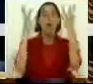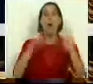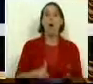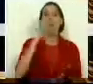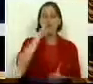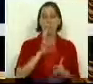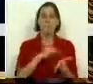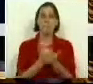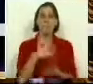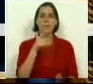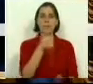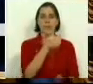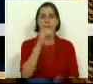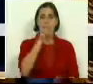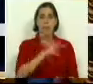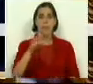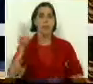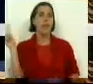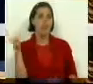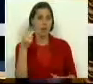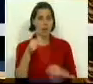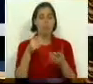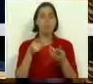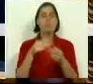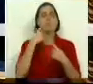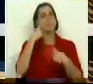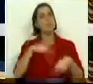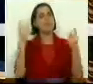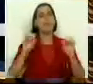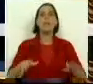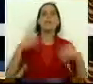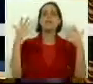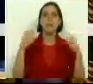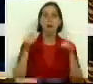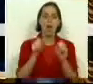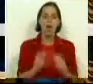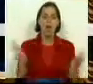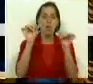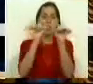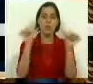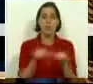Estado fixa em 1.500 milhões de euros a contribuição pública inicial para o novo